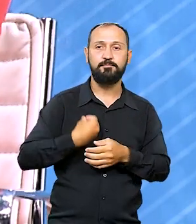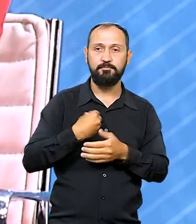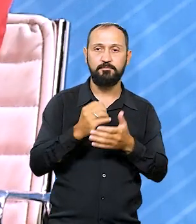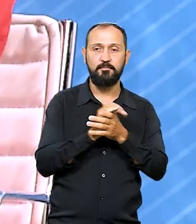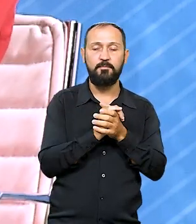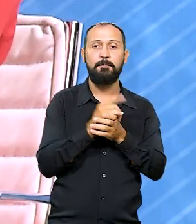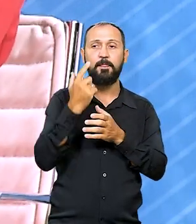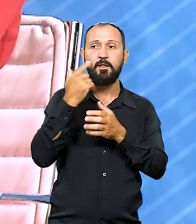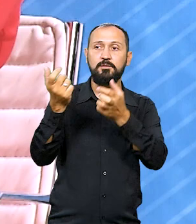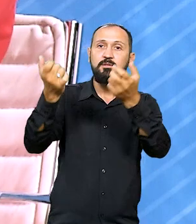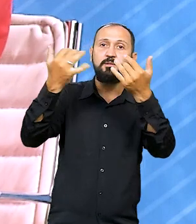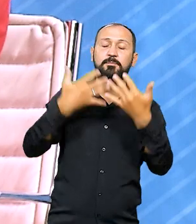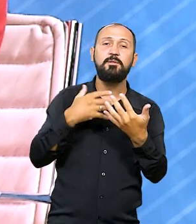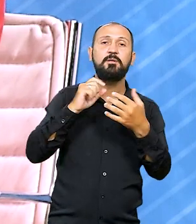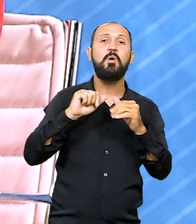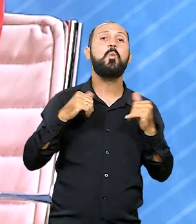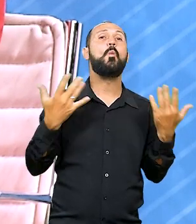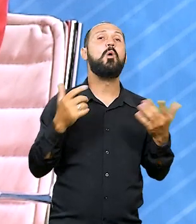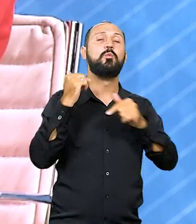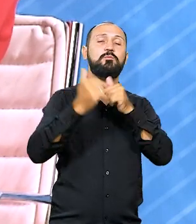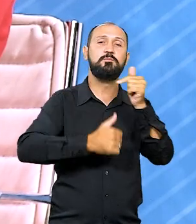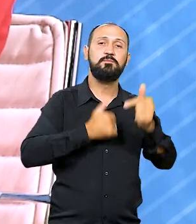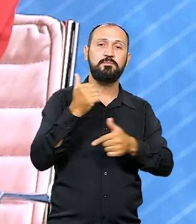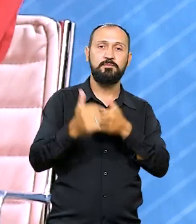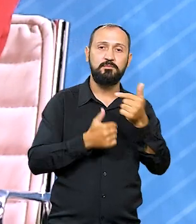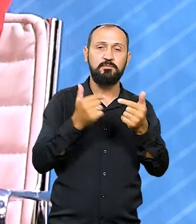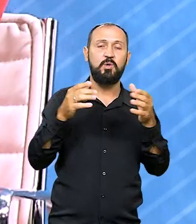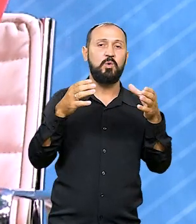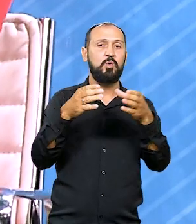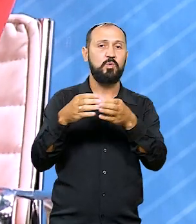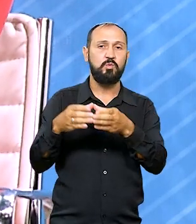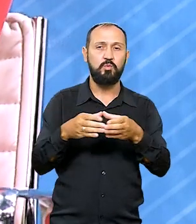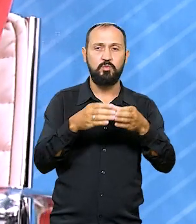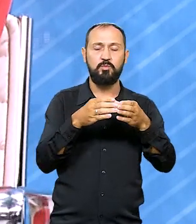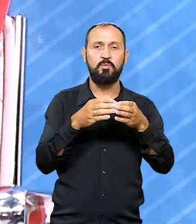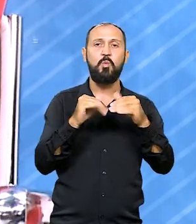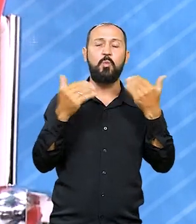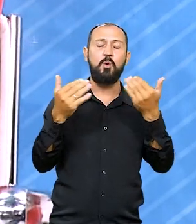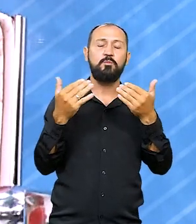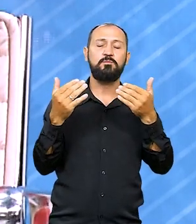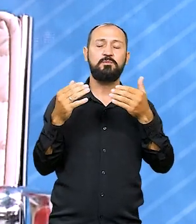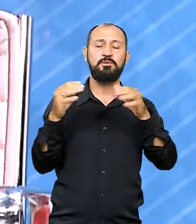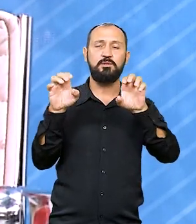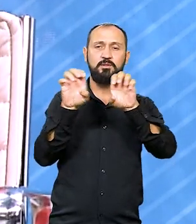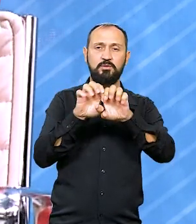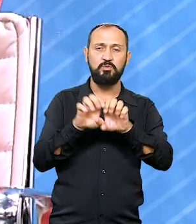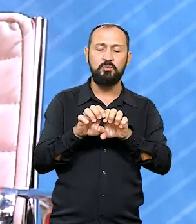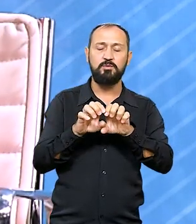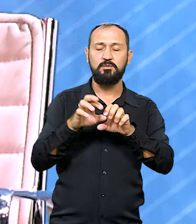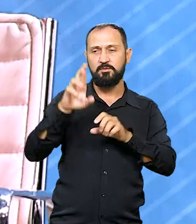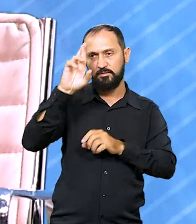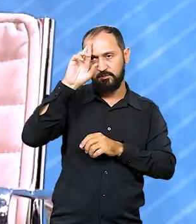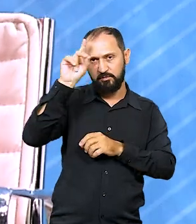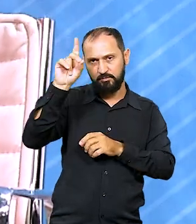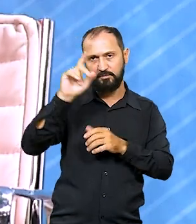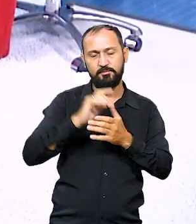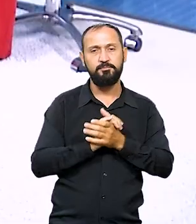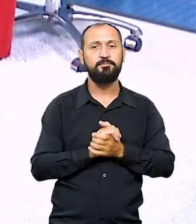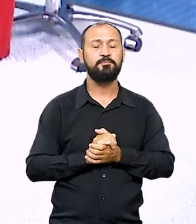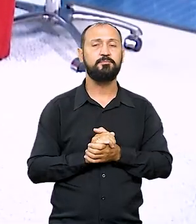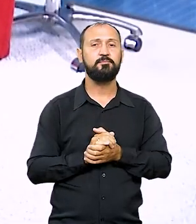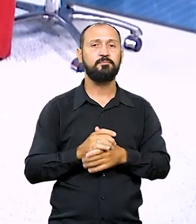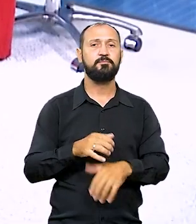membros, né? Sim. Eu queria que você explicasse para nós qual que é o trabalho da comissão, qual que é a estrutura hoje da sua